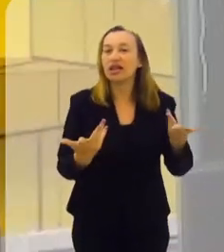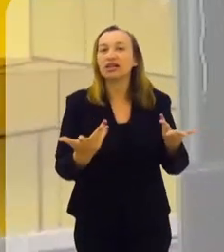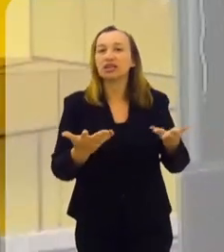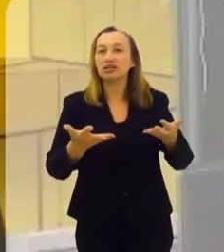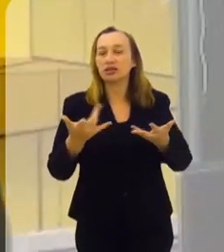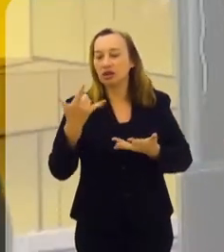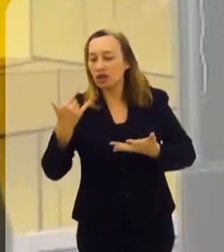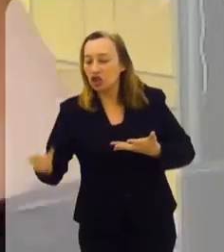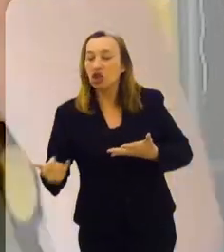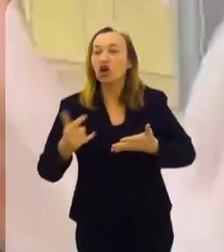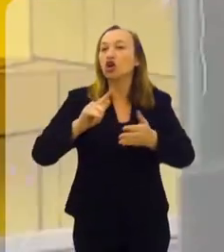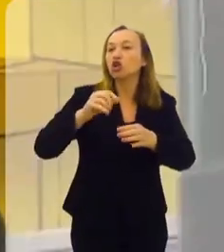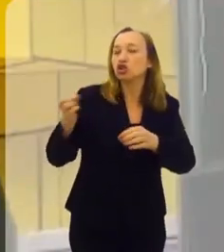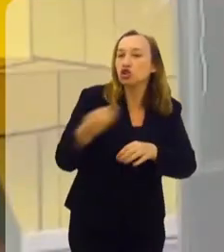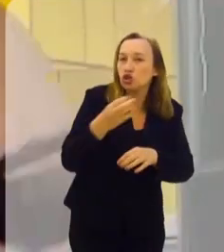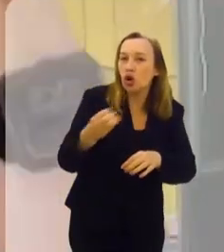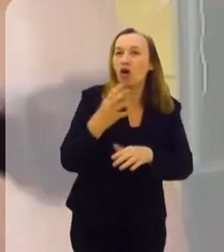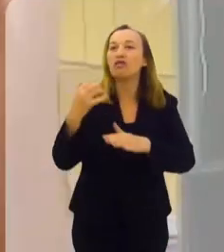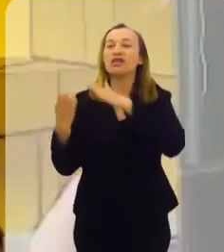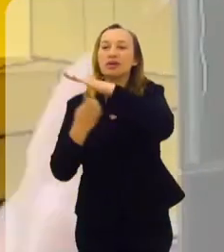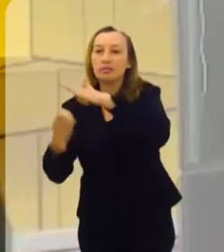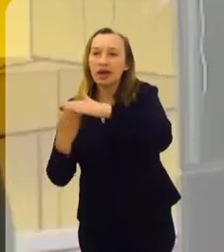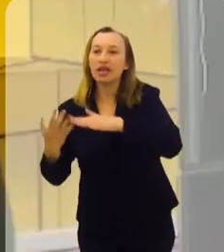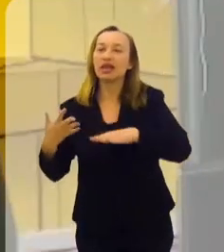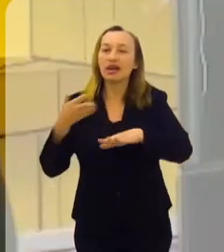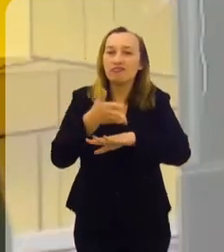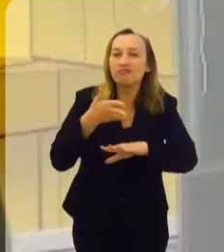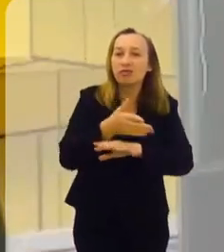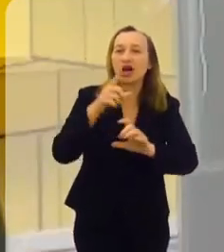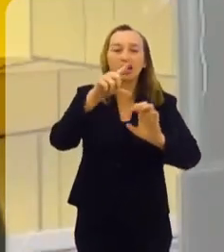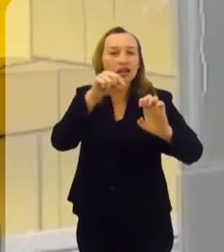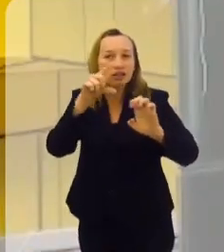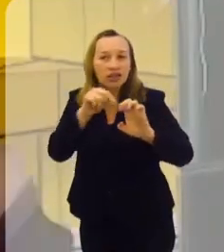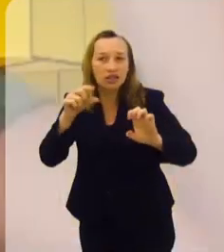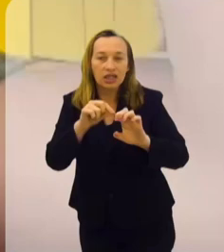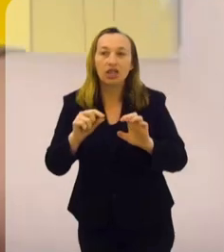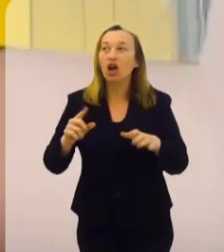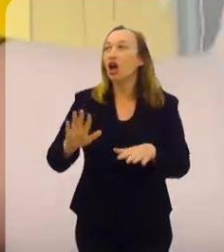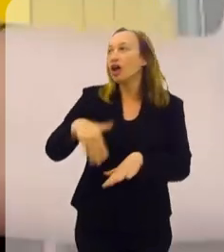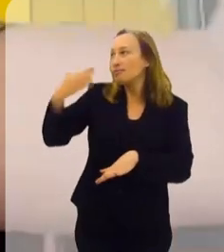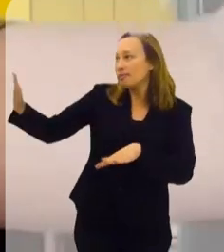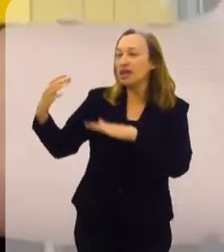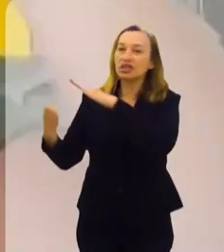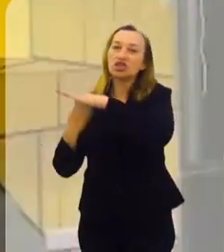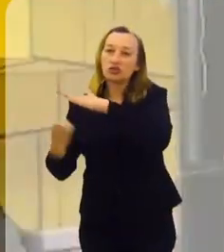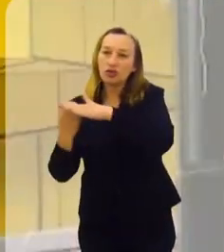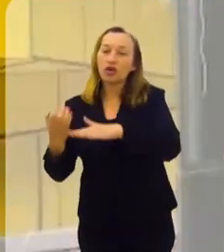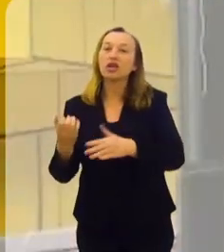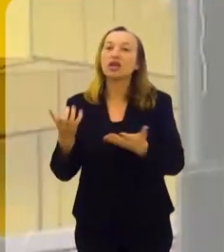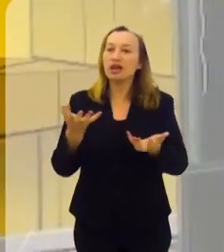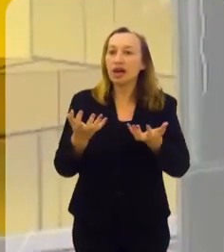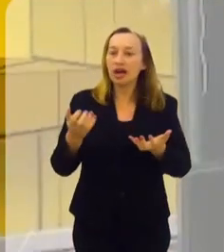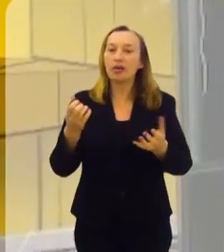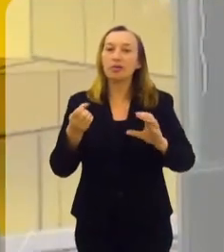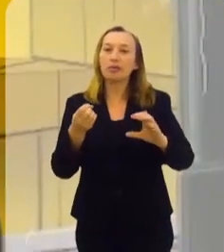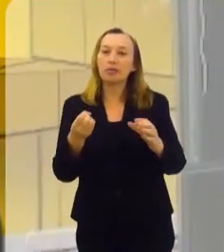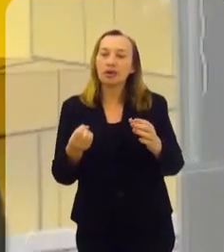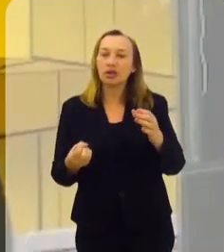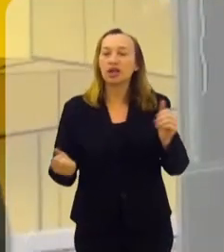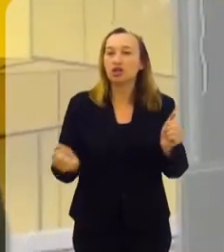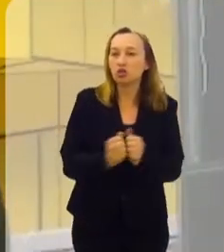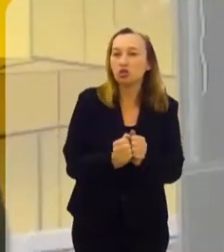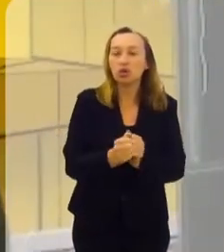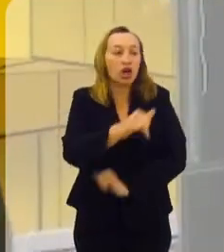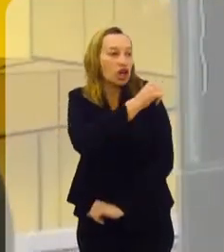ser atratores de novas empresas que querem empreender nesse setor, ou empresas de fora que querem fazer coprodução. Então,